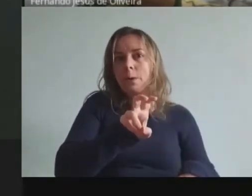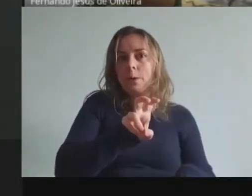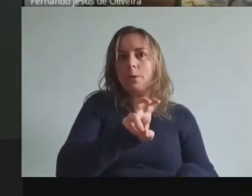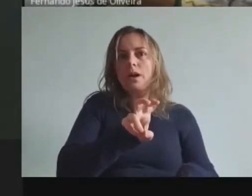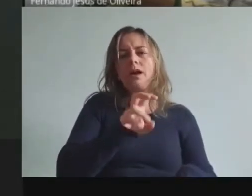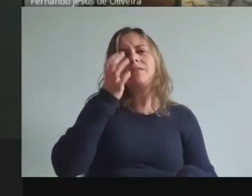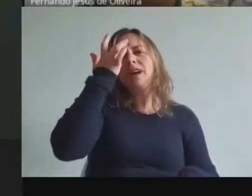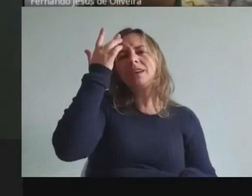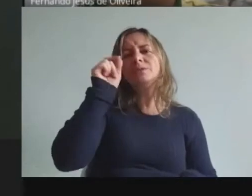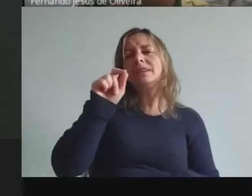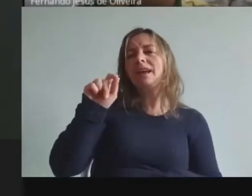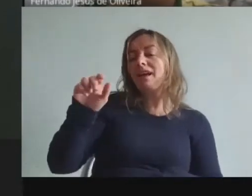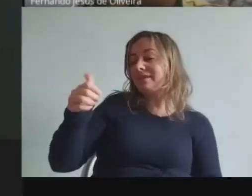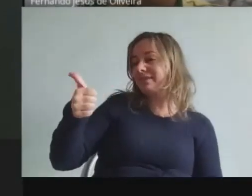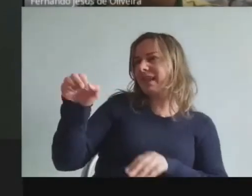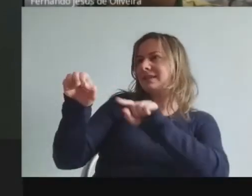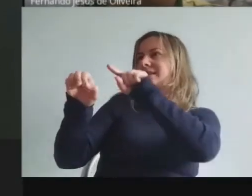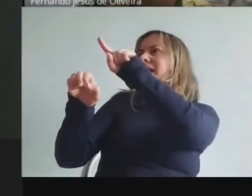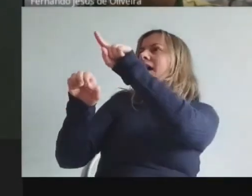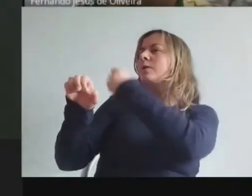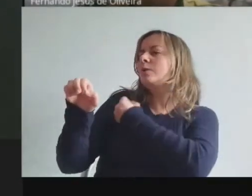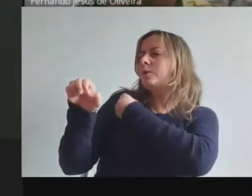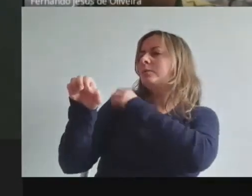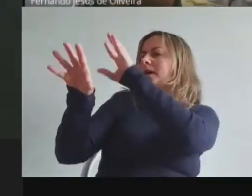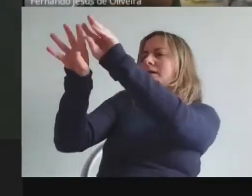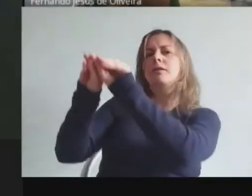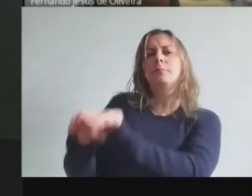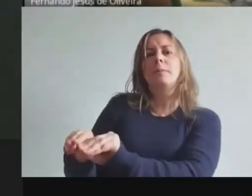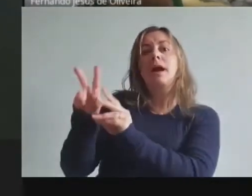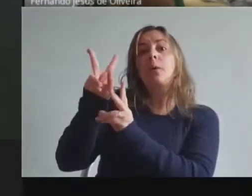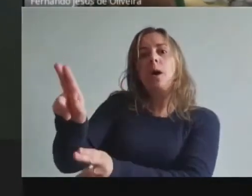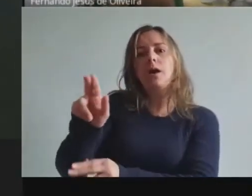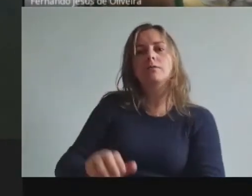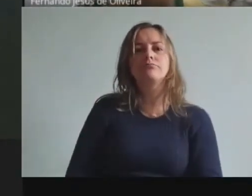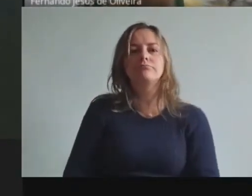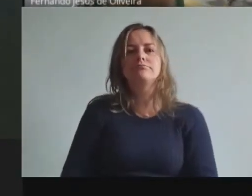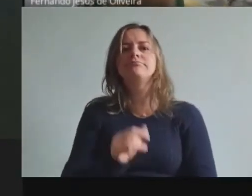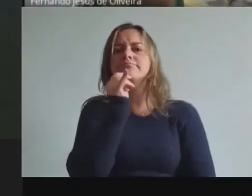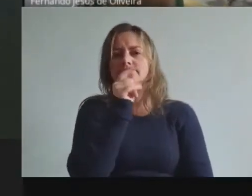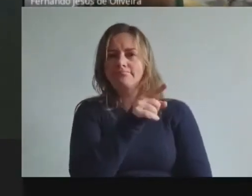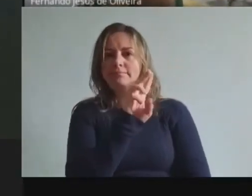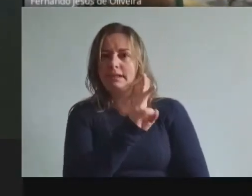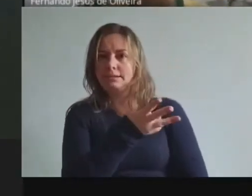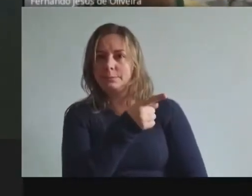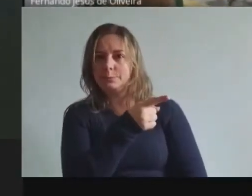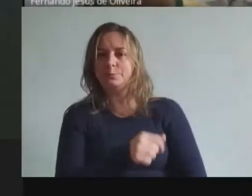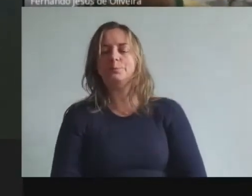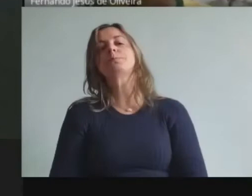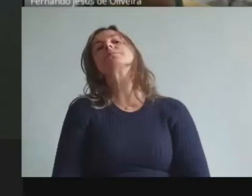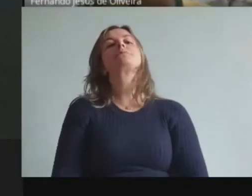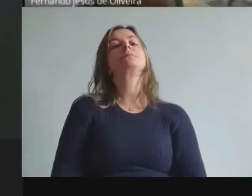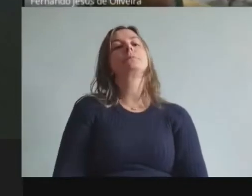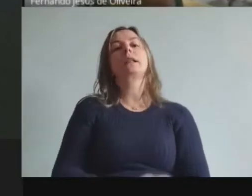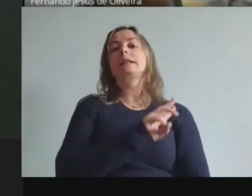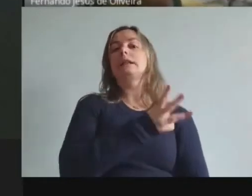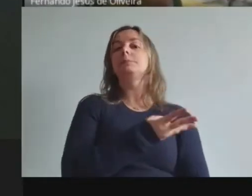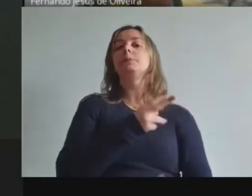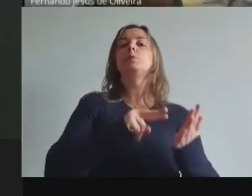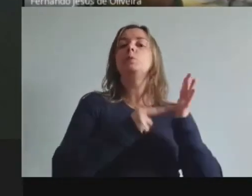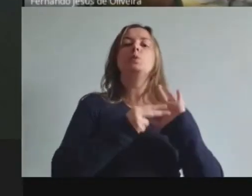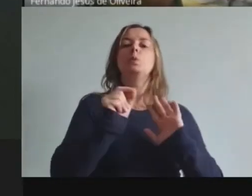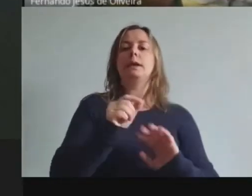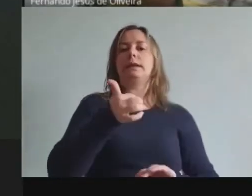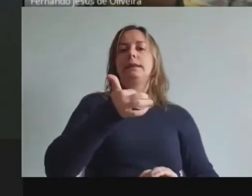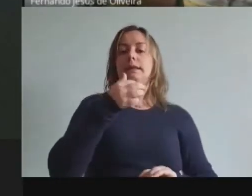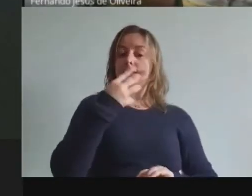de 10, igualzinho está aqui. Pronto. Então, olha só. Você pega um número como 3.000. 3.000 é